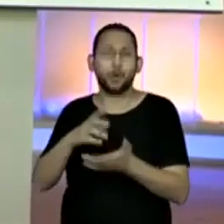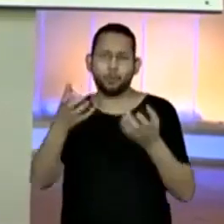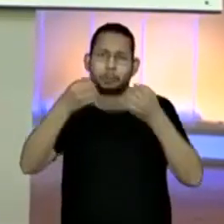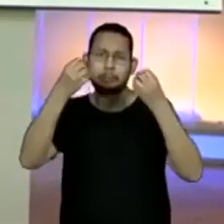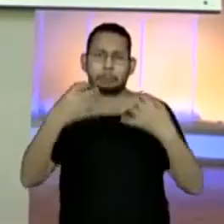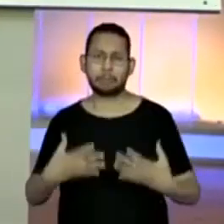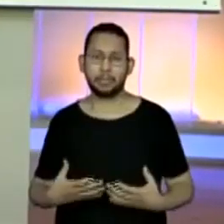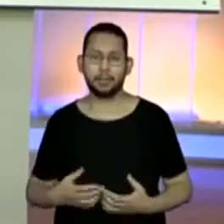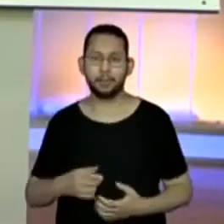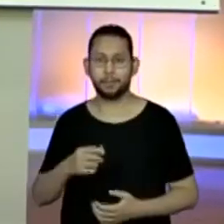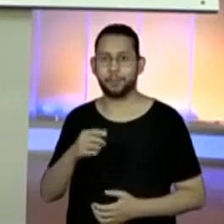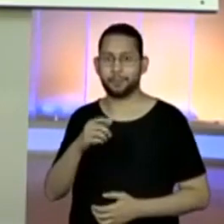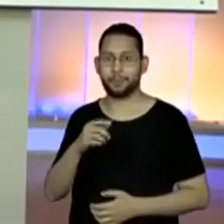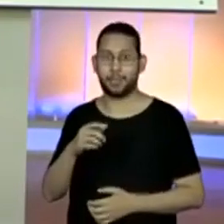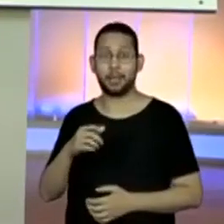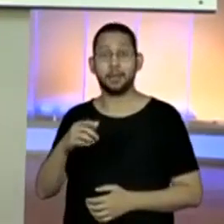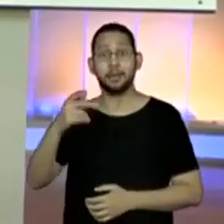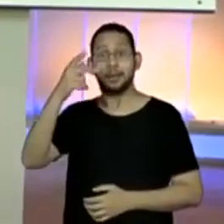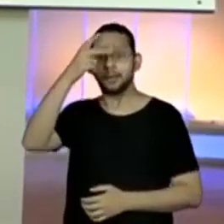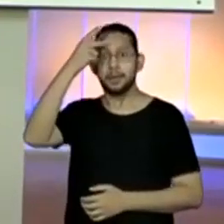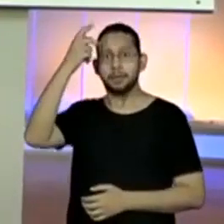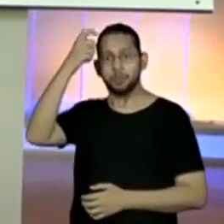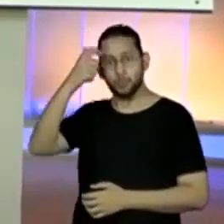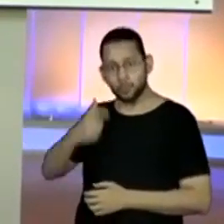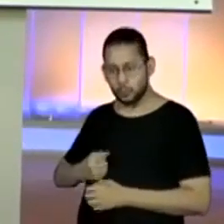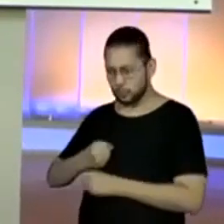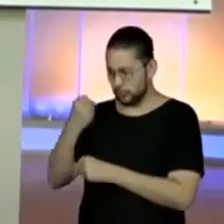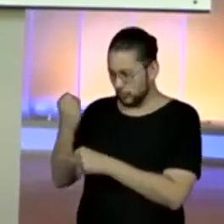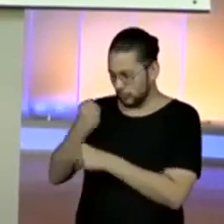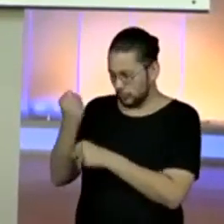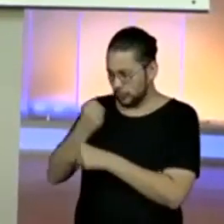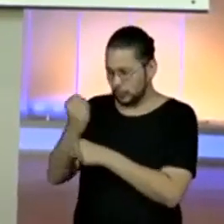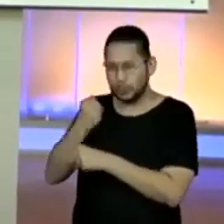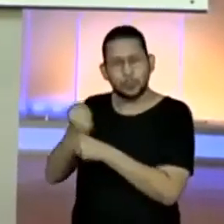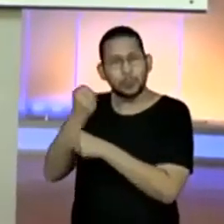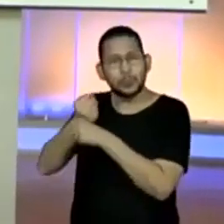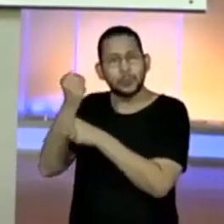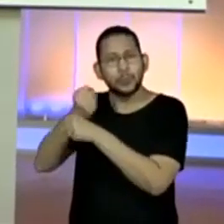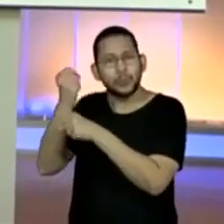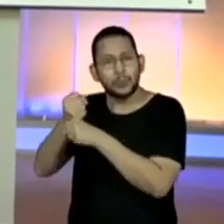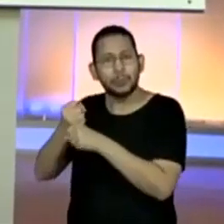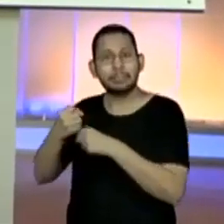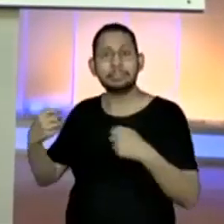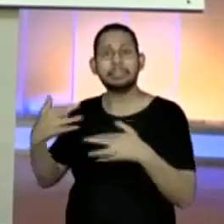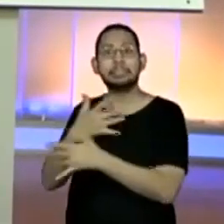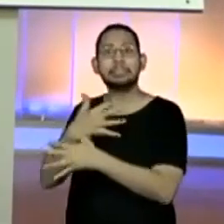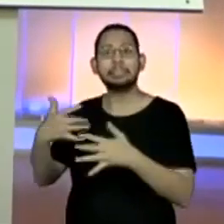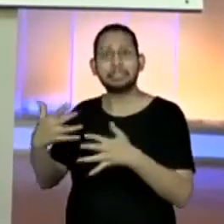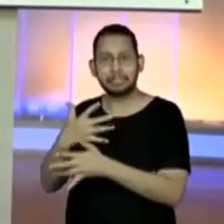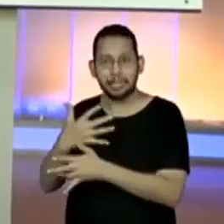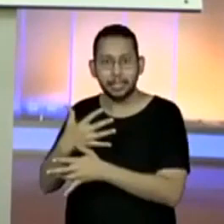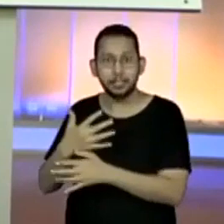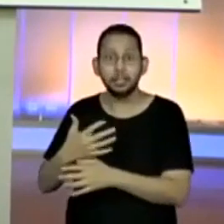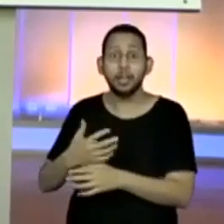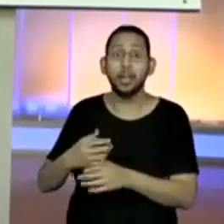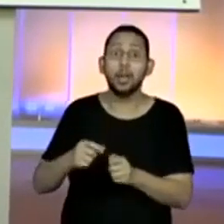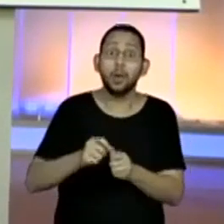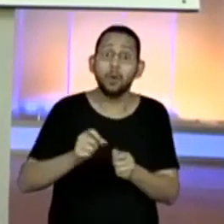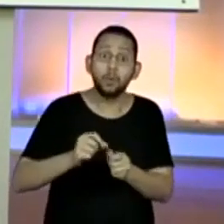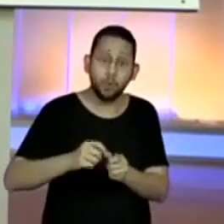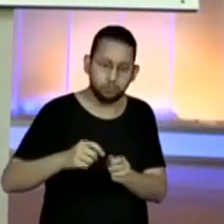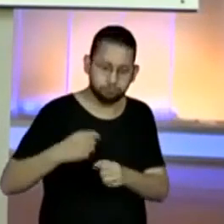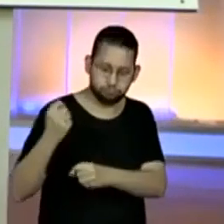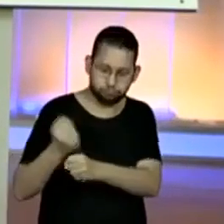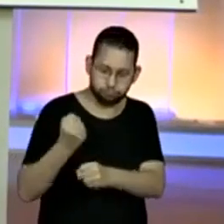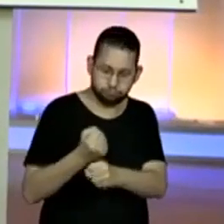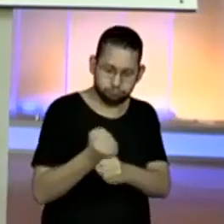canalizado é quando o homem, a estrutura industrial, a cidade, simplesmente cria linhas para